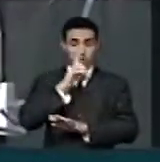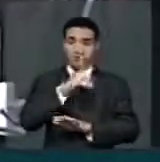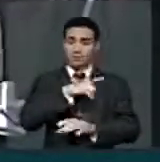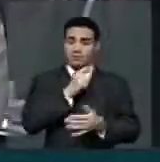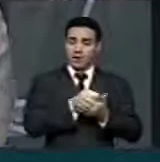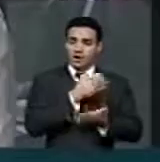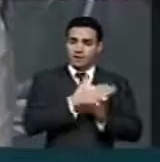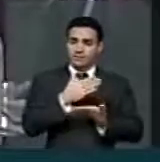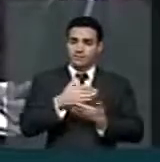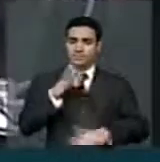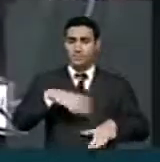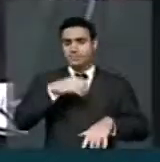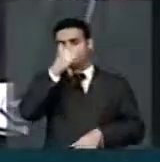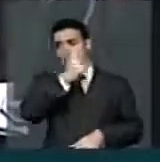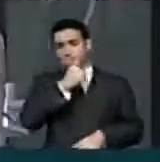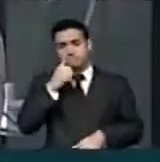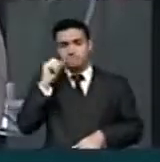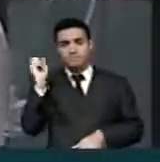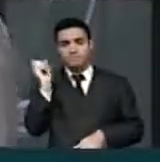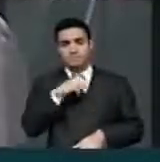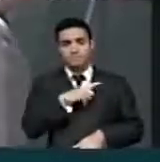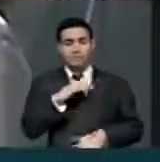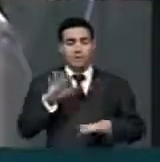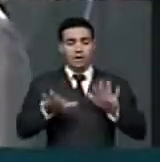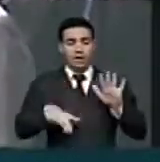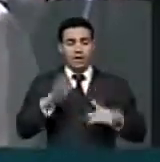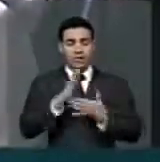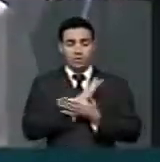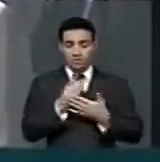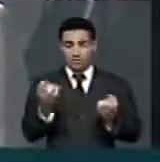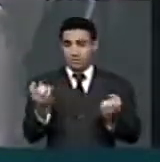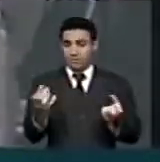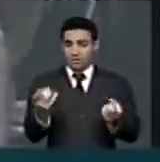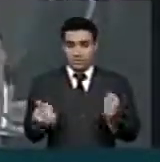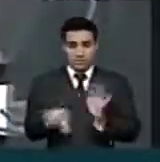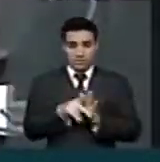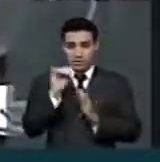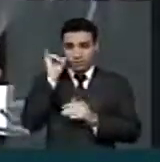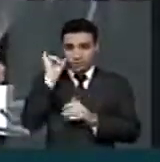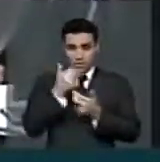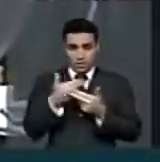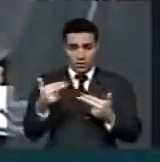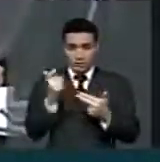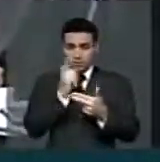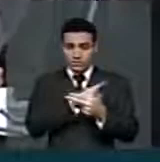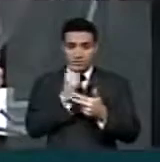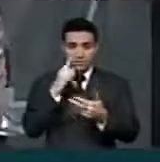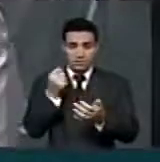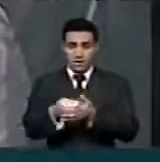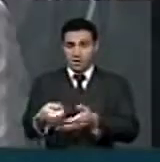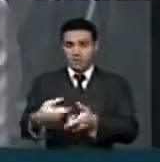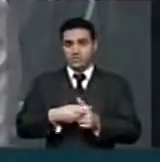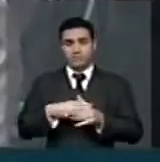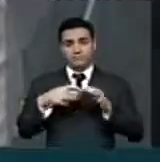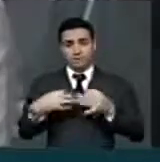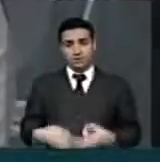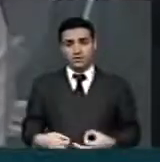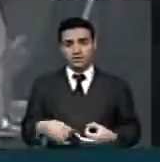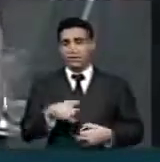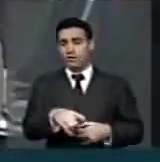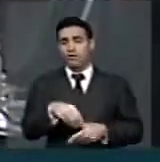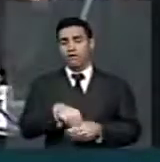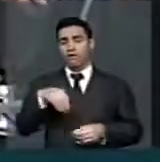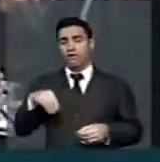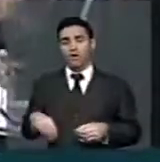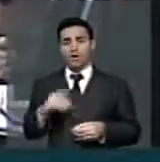vezes se sacrificam, até alguns, como eu vi testemunho, de vendendo propriedades, vendendo até seus bens para honrar com suas dívidas, eles ficassem de fora